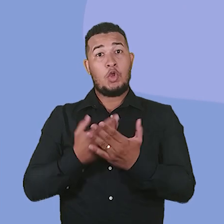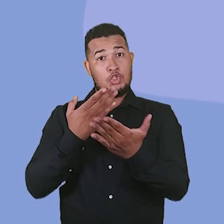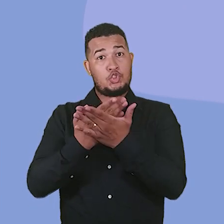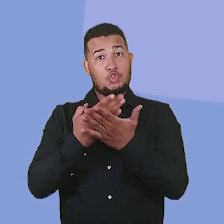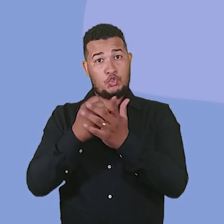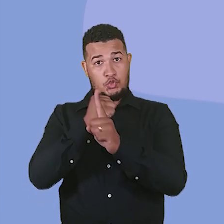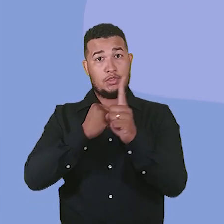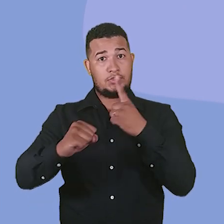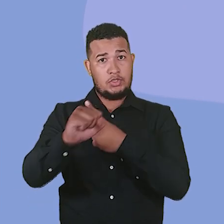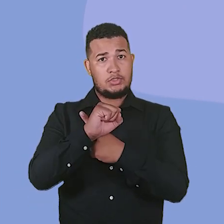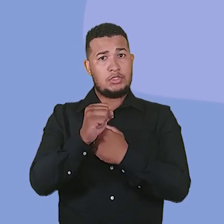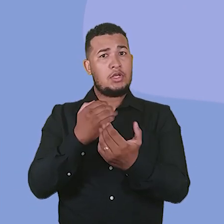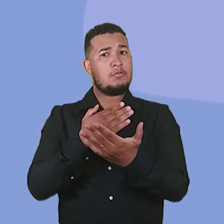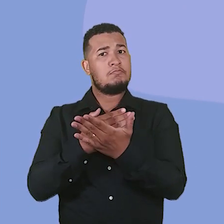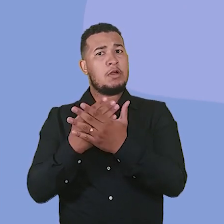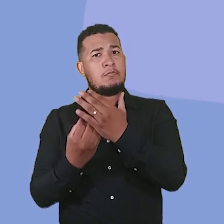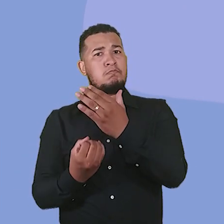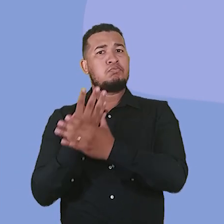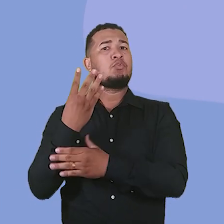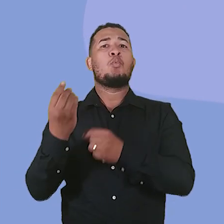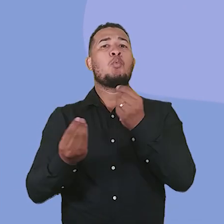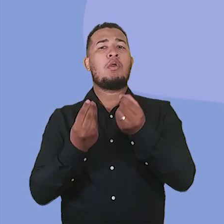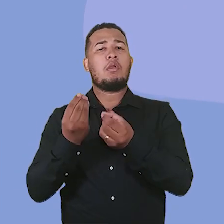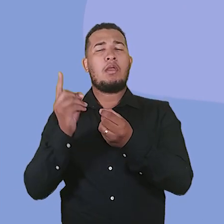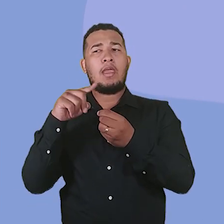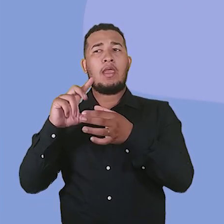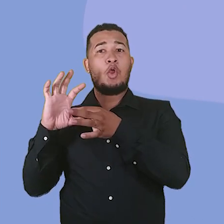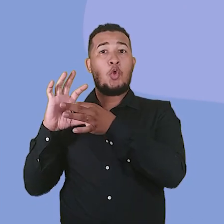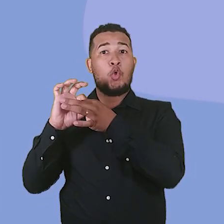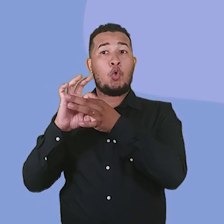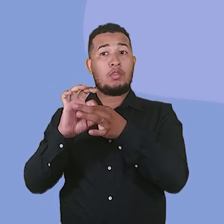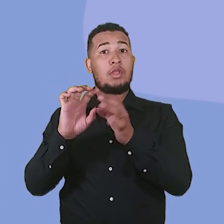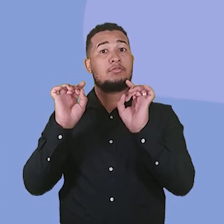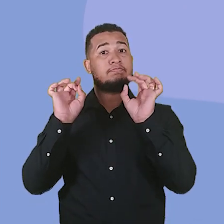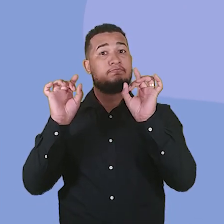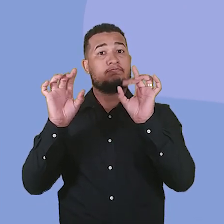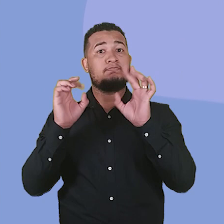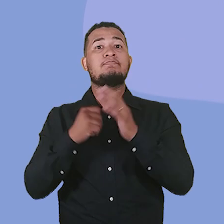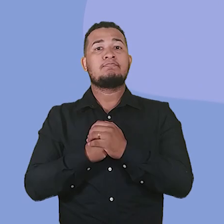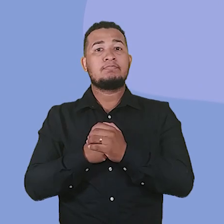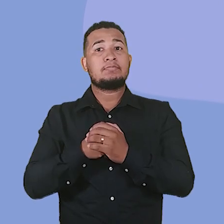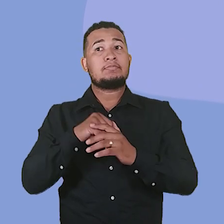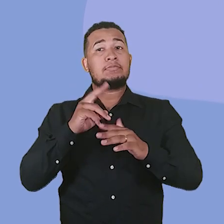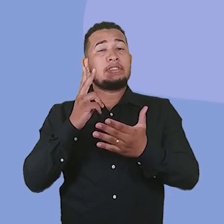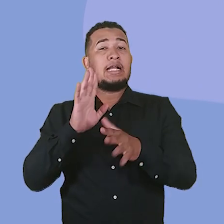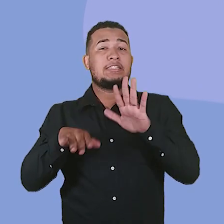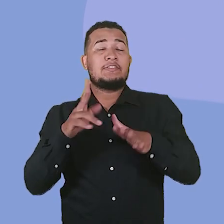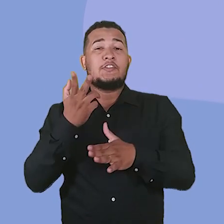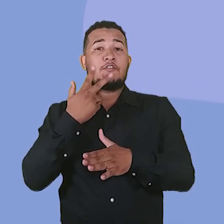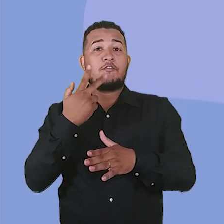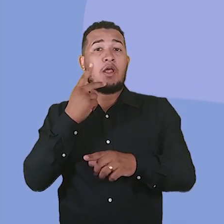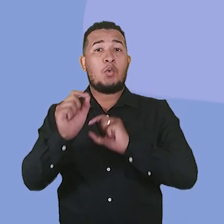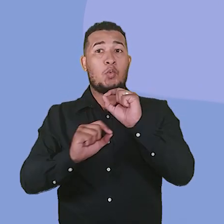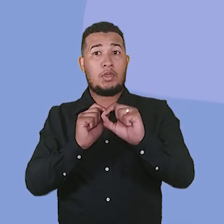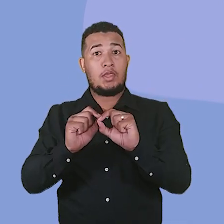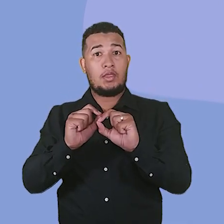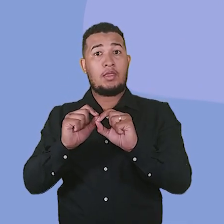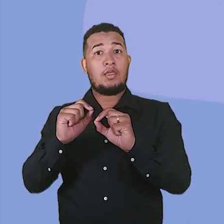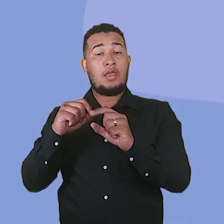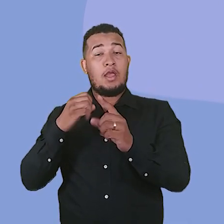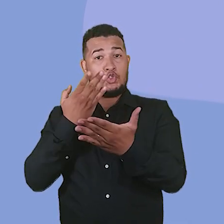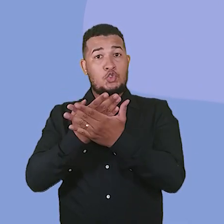A sociologia, ela surge dentro de um contexto específico. Nós costumamos dizer que a sociologia, ela é